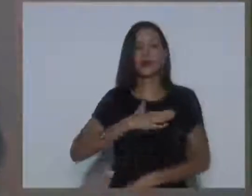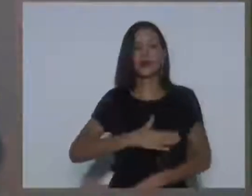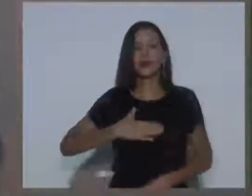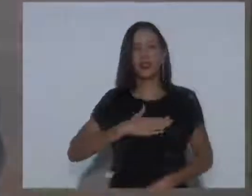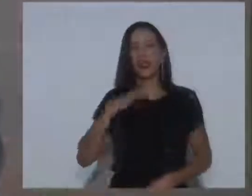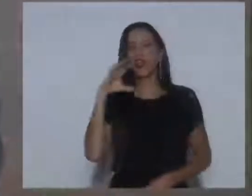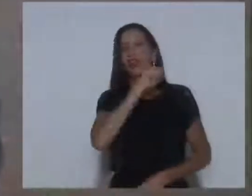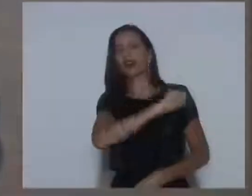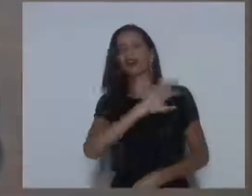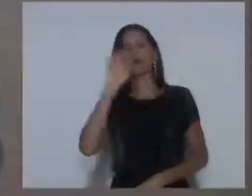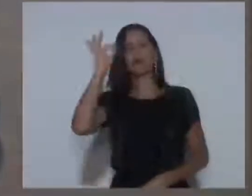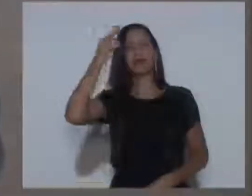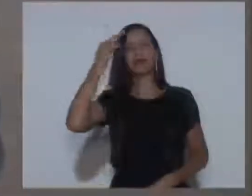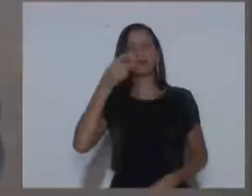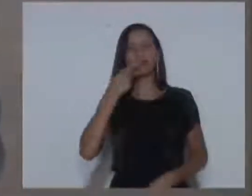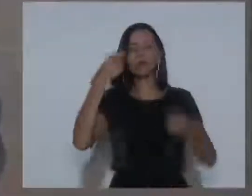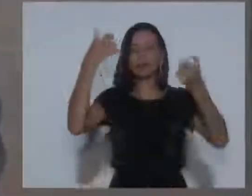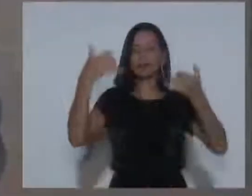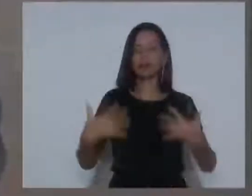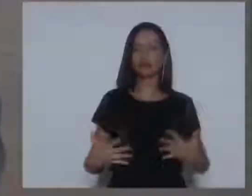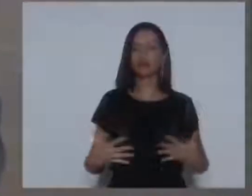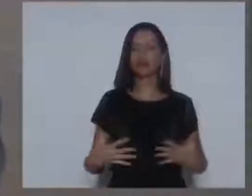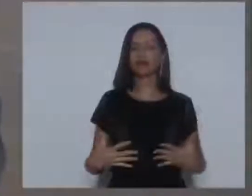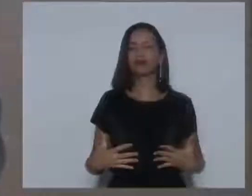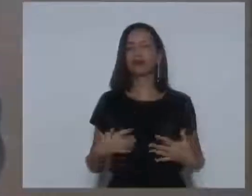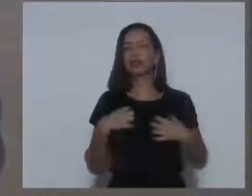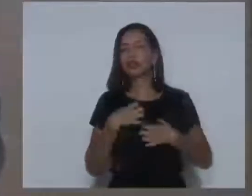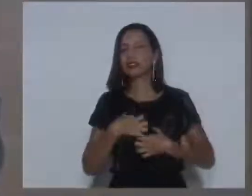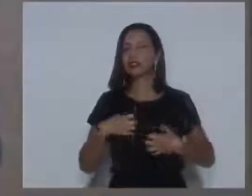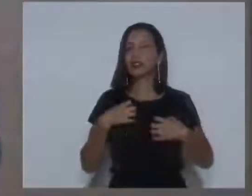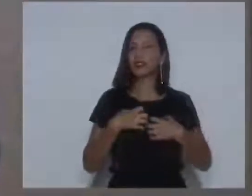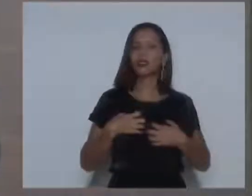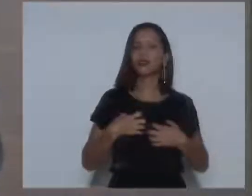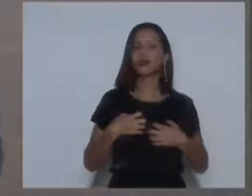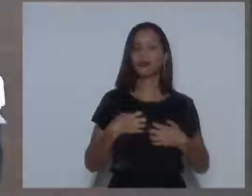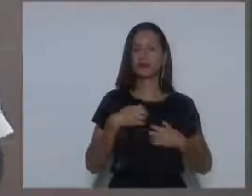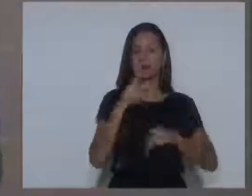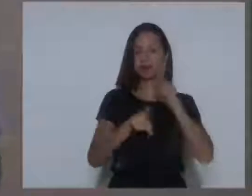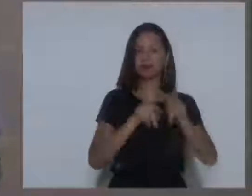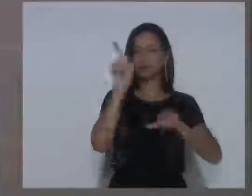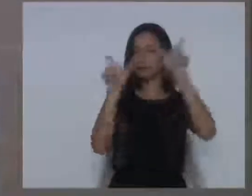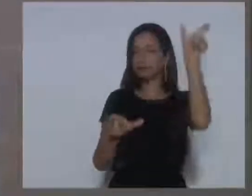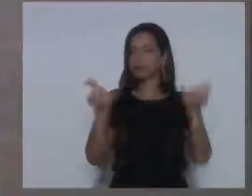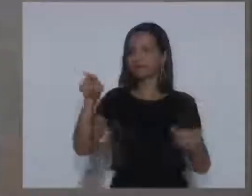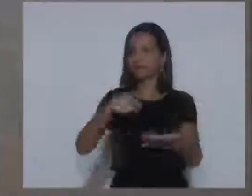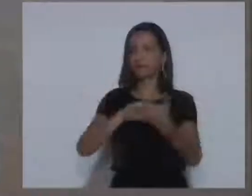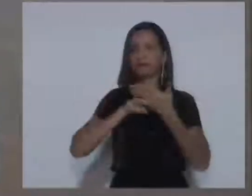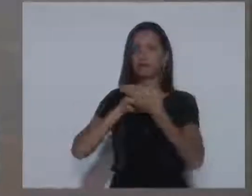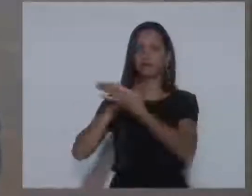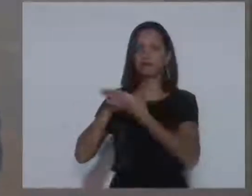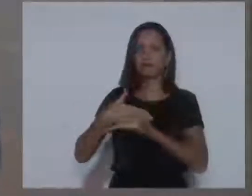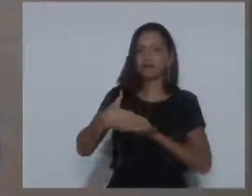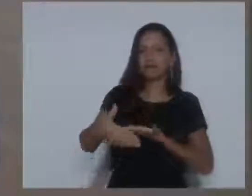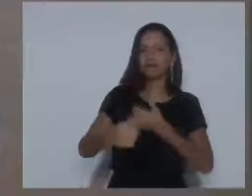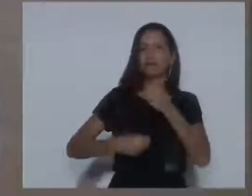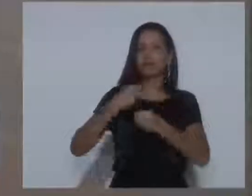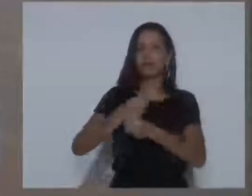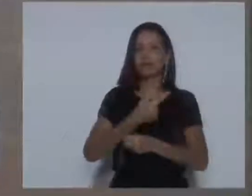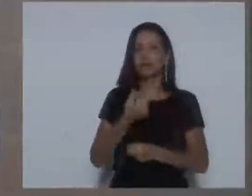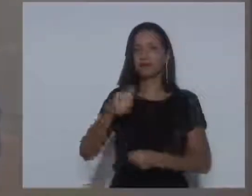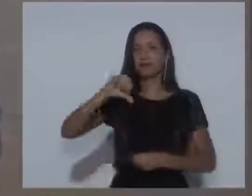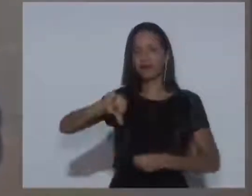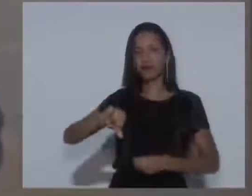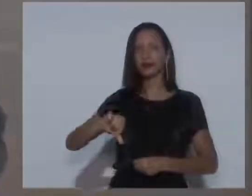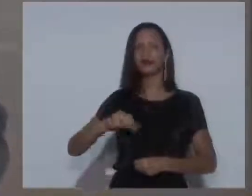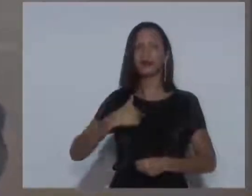dessas tensões, dos problemas que a população apontou no início desse ano. Eu atuei, em boa medida, em